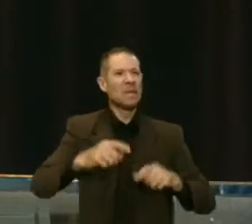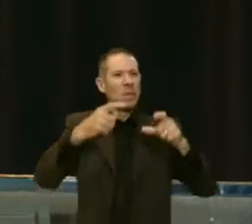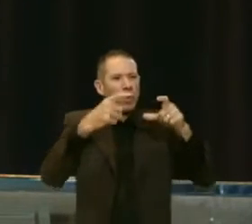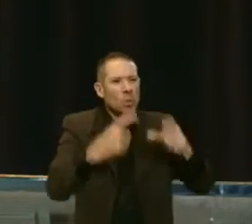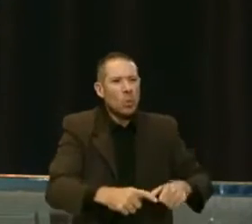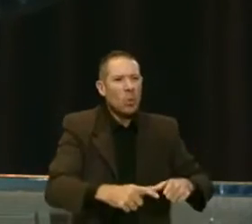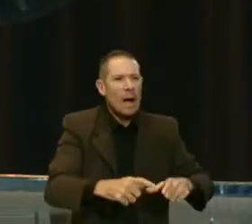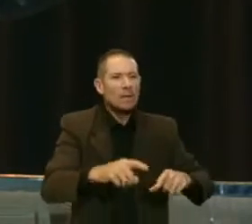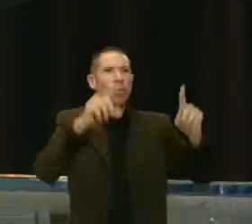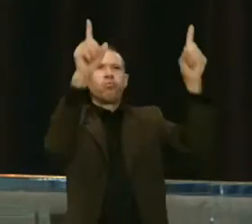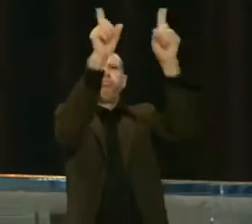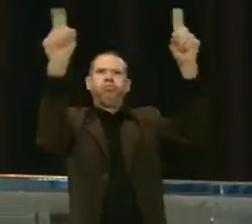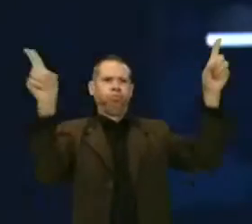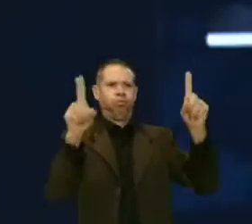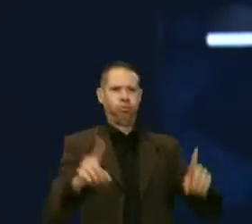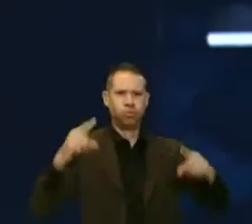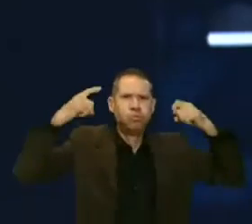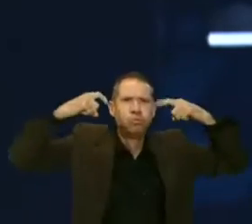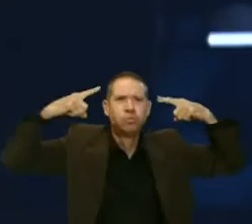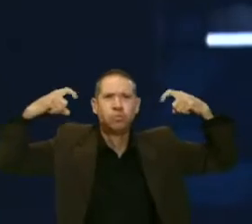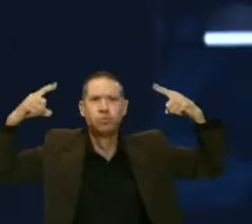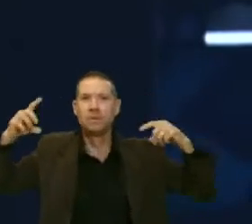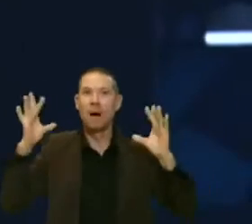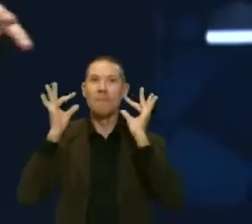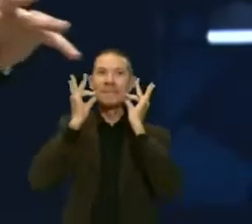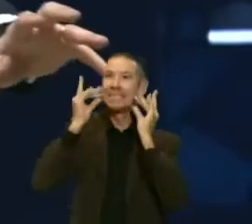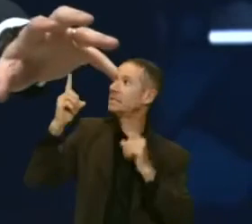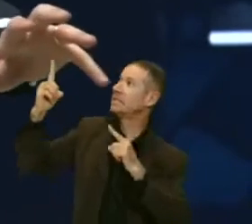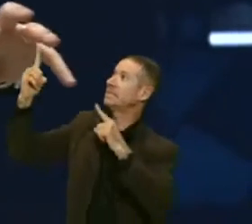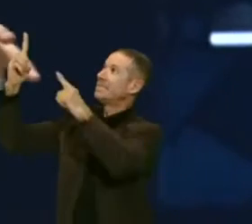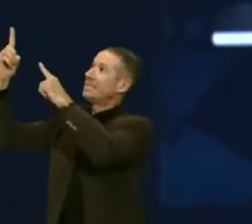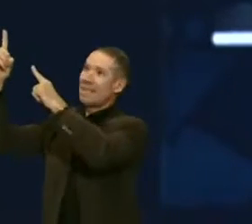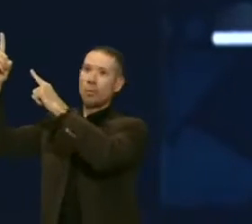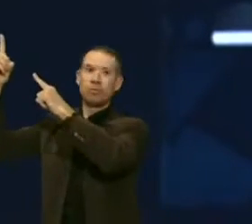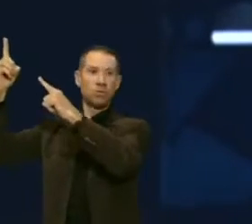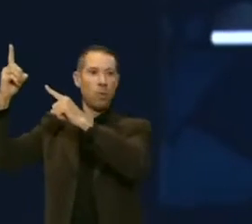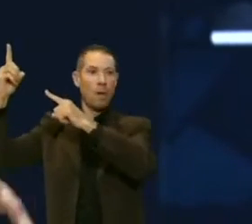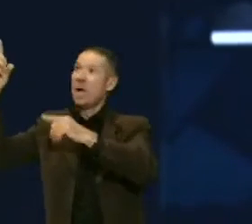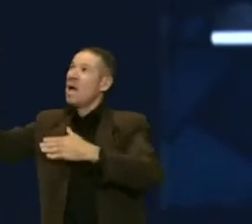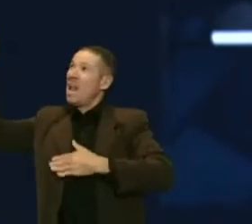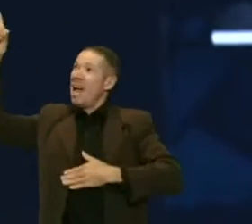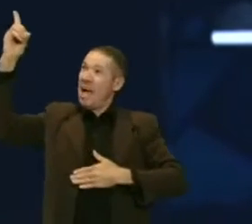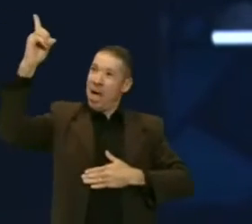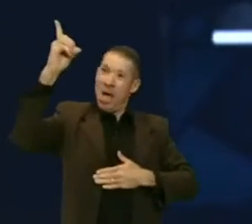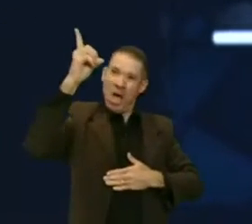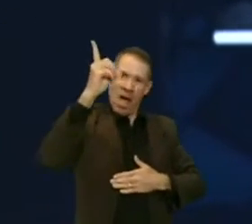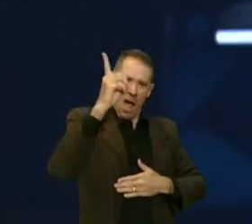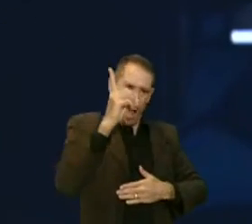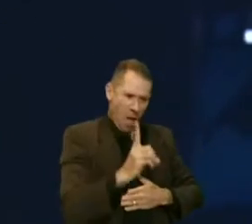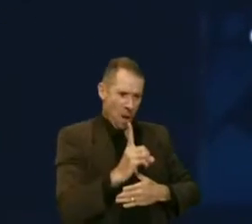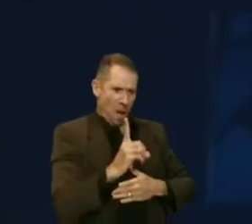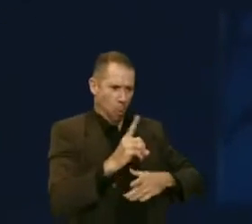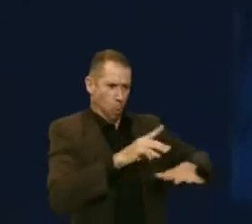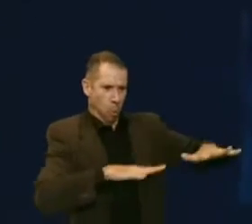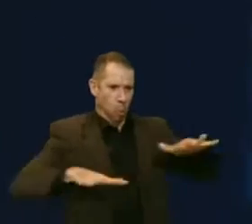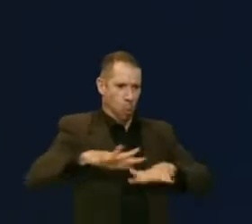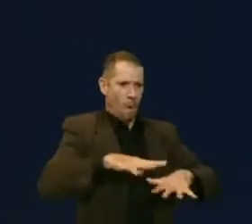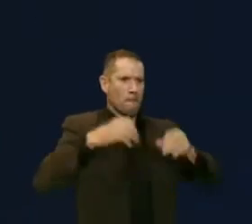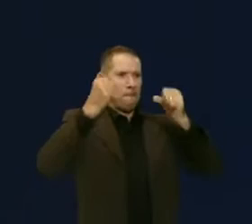lugar dos trovões, porque a presença de Deus por vezes se manifesta com